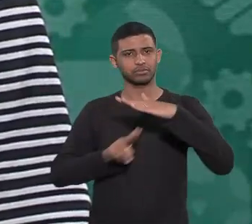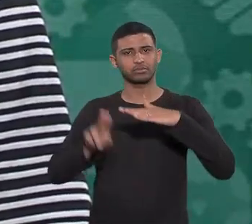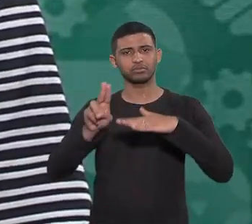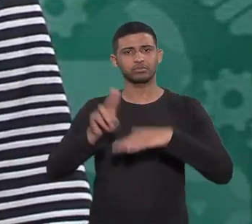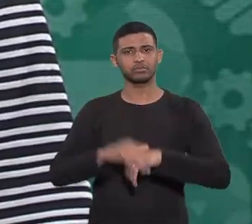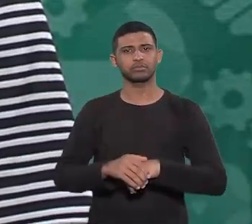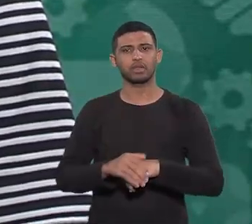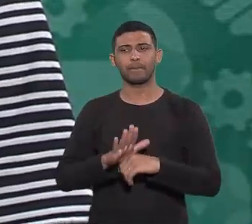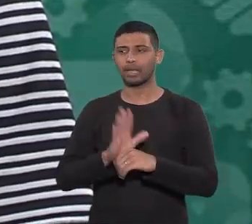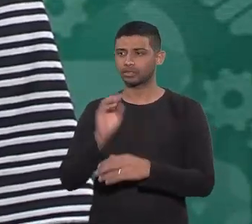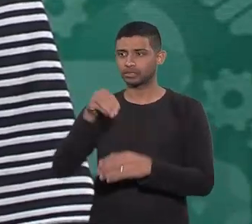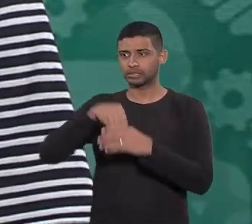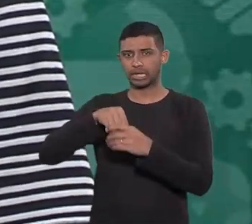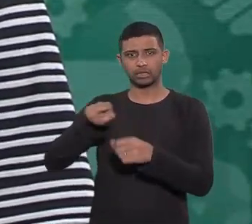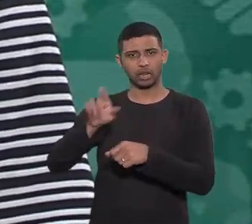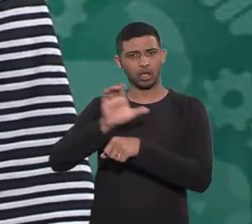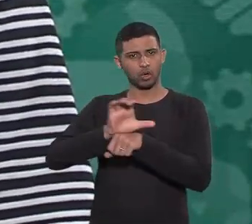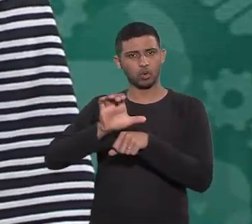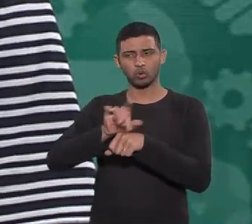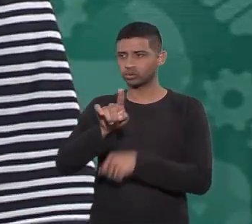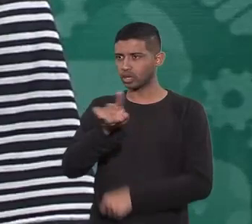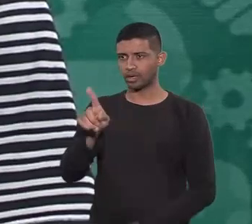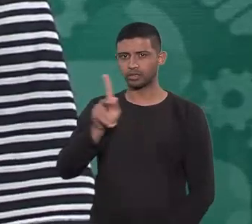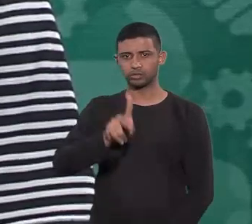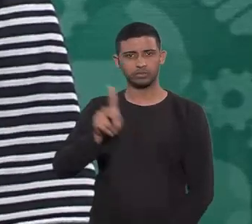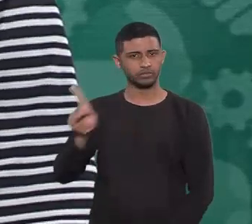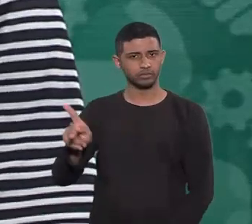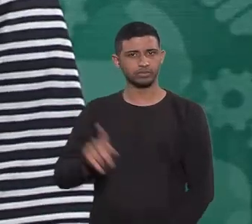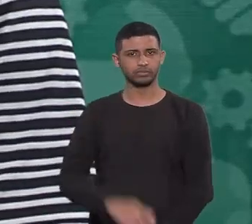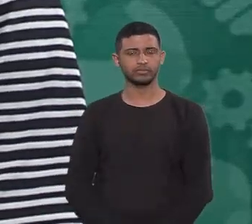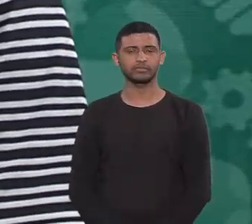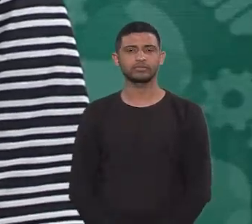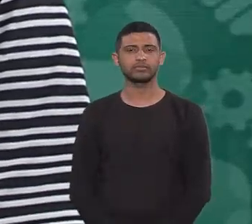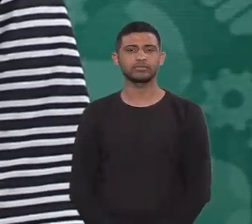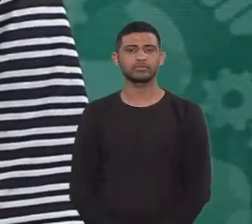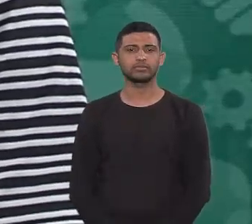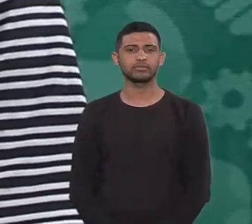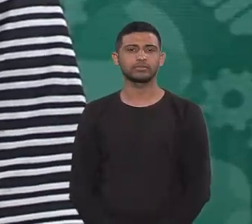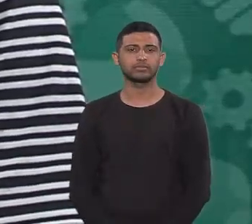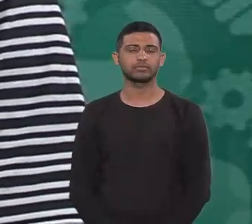E lá dentro, os próprios professores